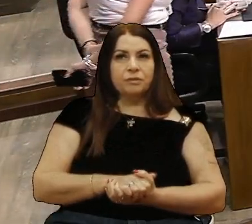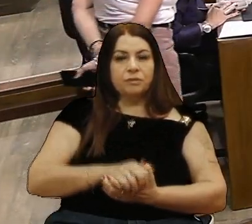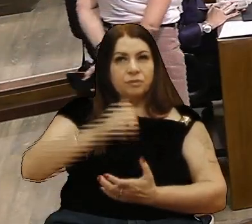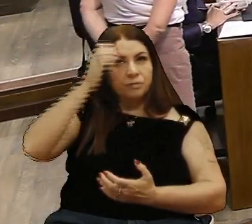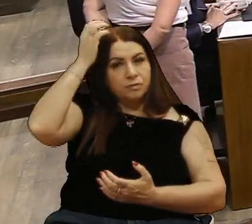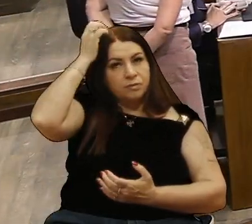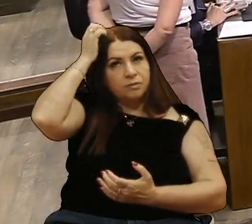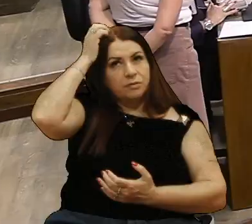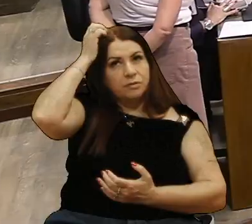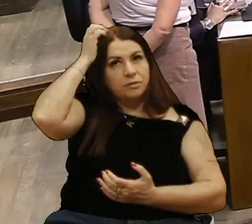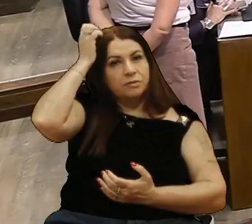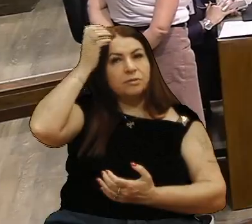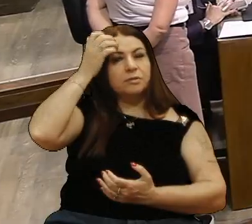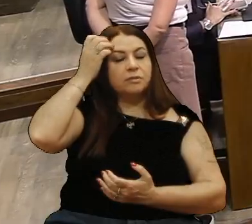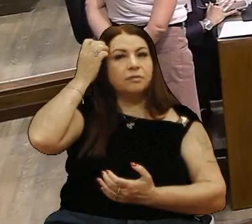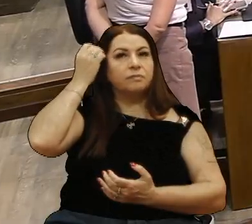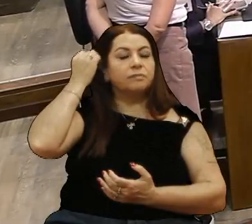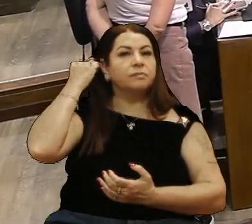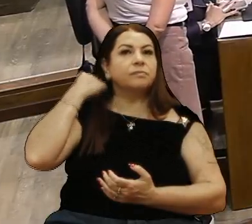Pois alguém, se alguém...